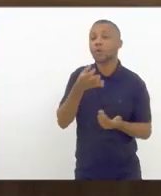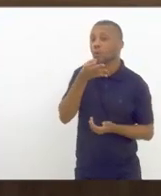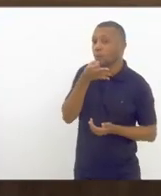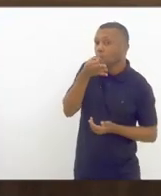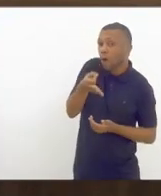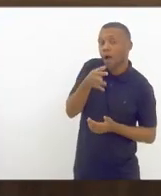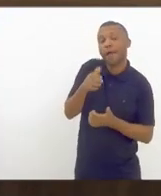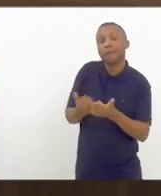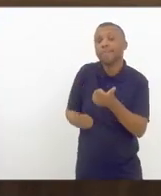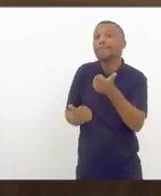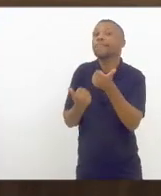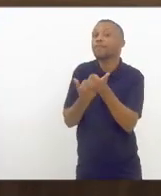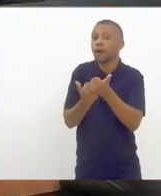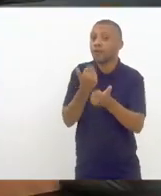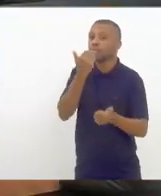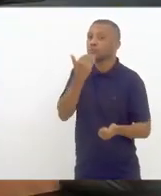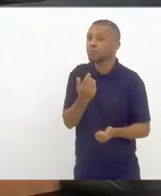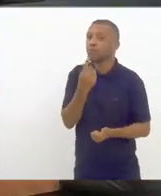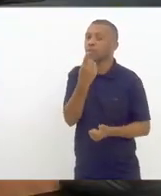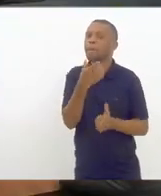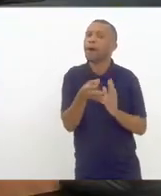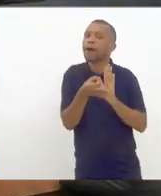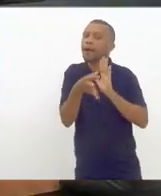favorável com emenda.